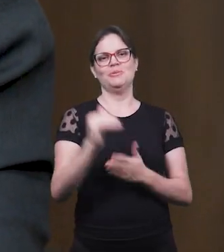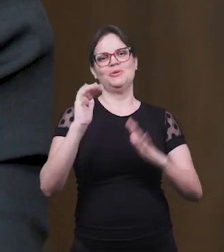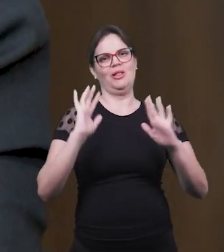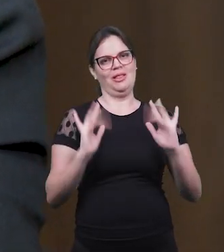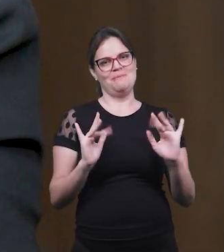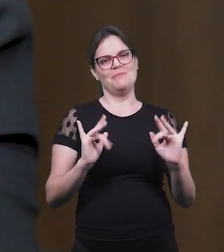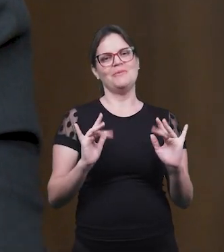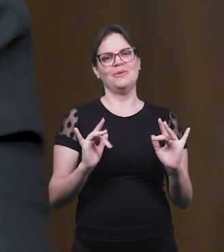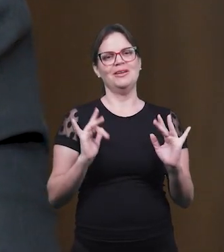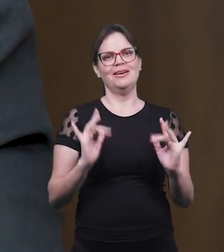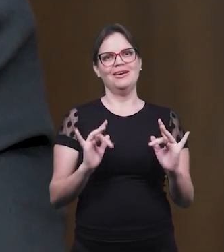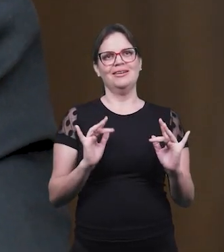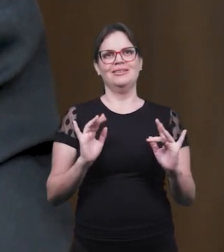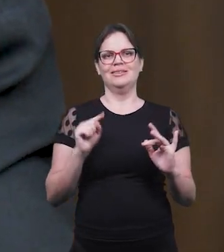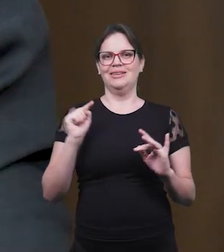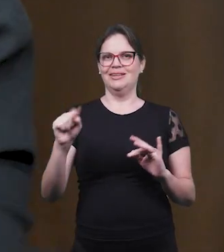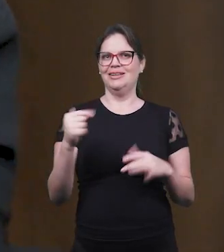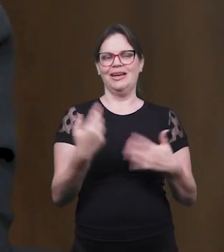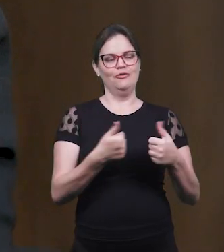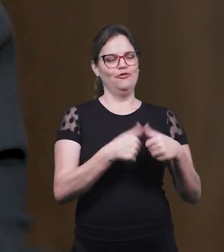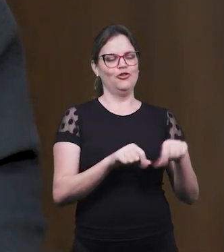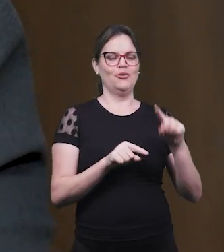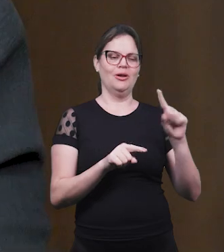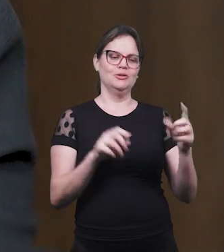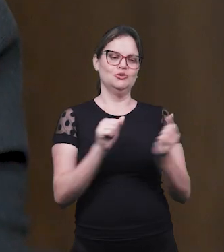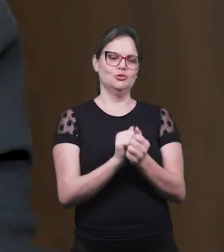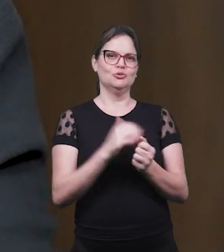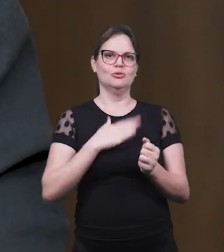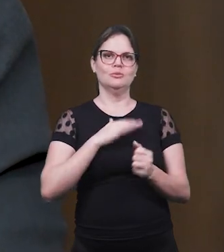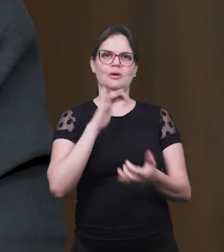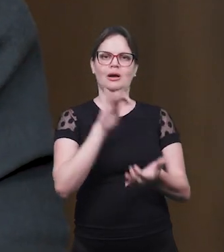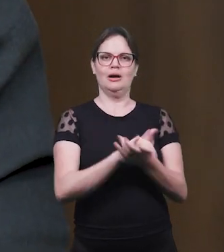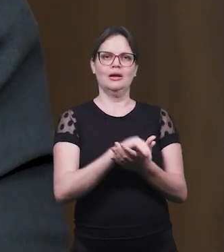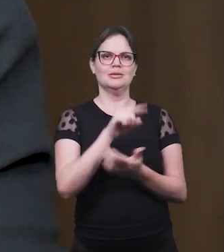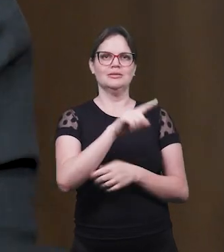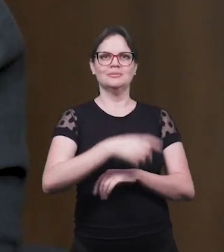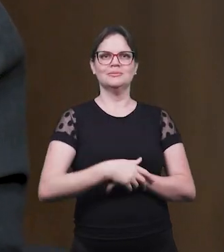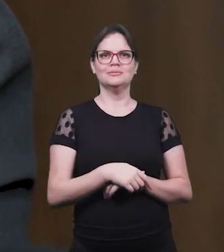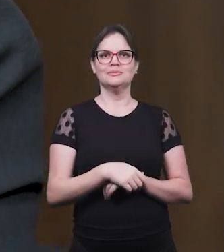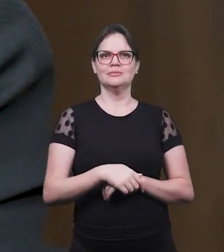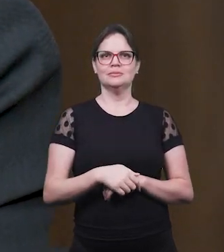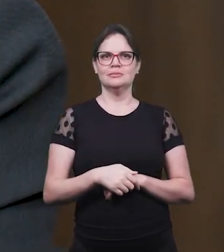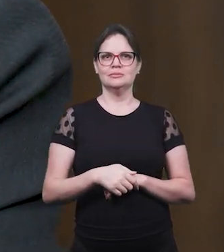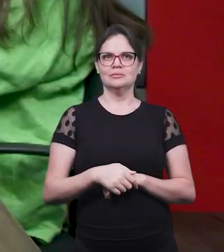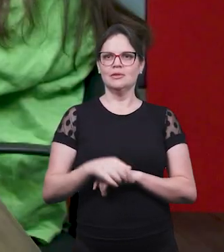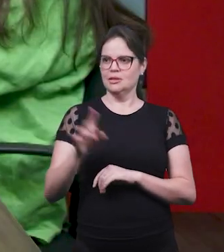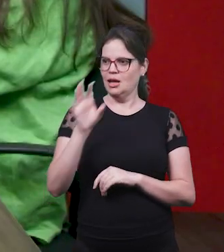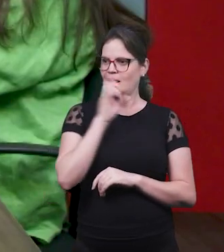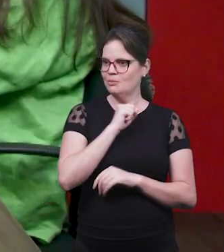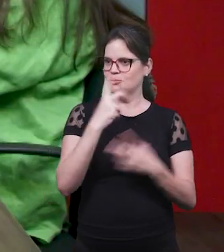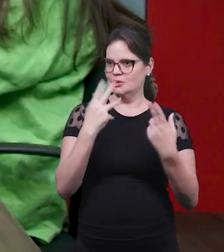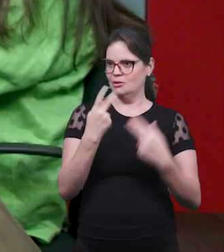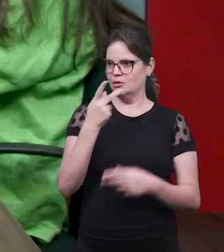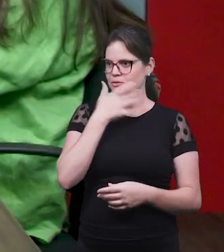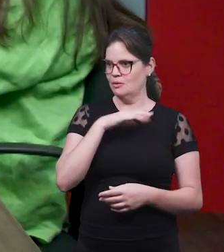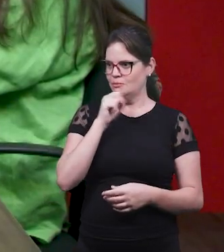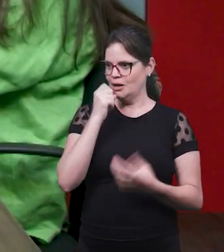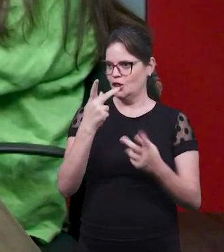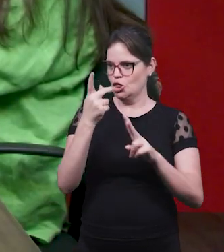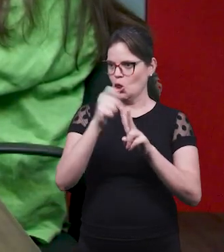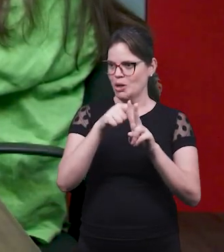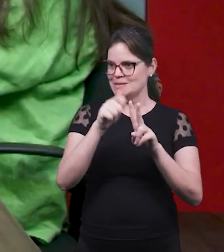namorar. Né? E ela acabou ficando e nos casamos e tudo mais em Salvador. Foi rápido igual o seu pai, né? 2